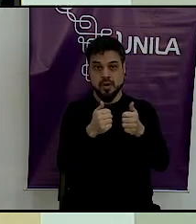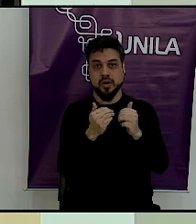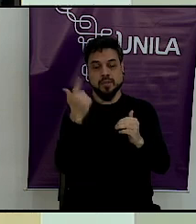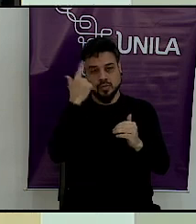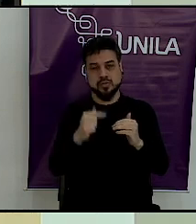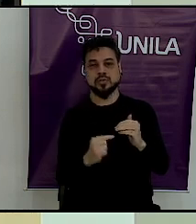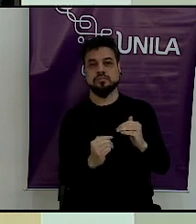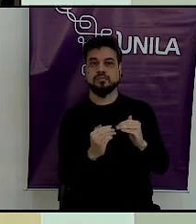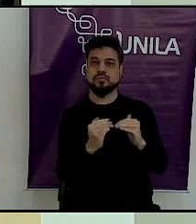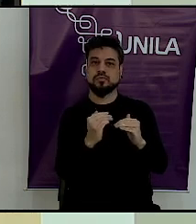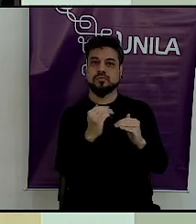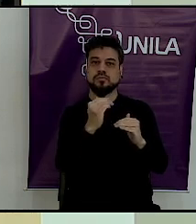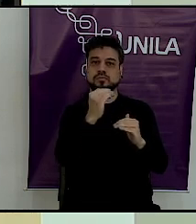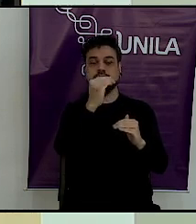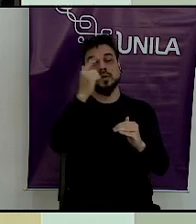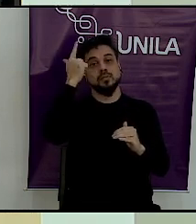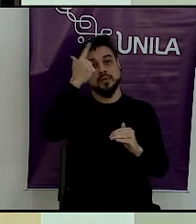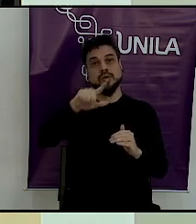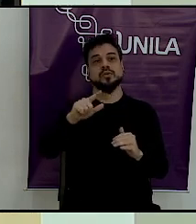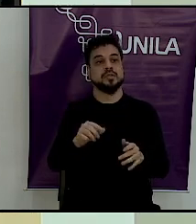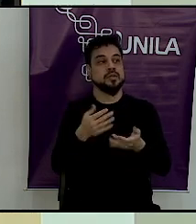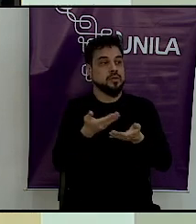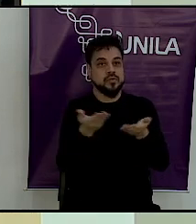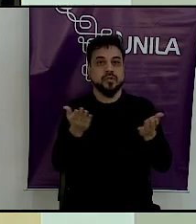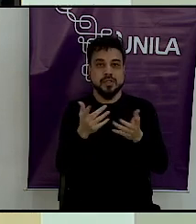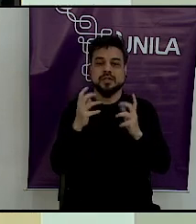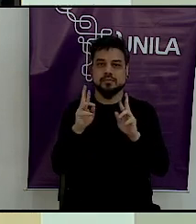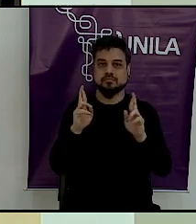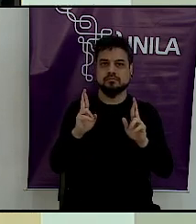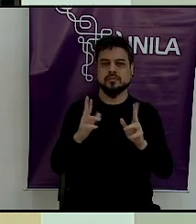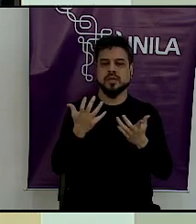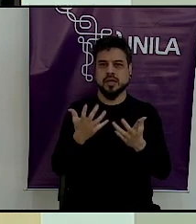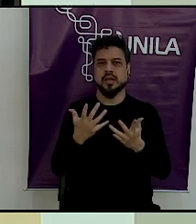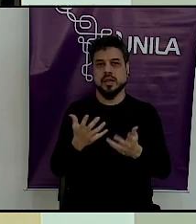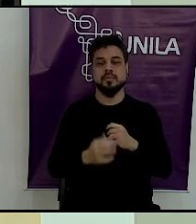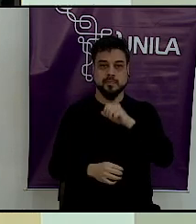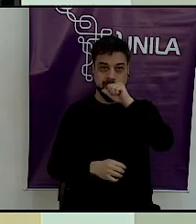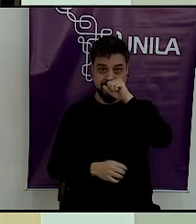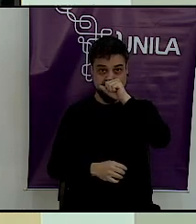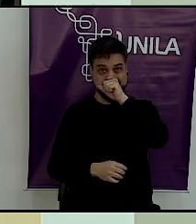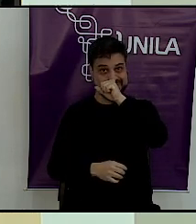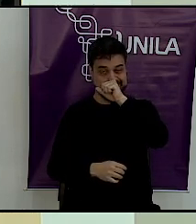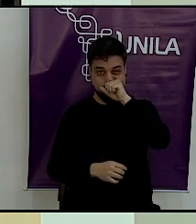esse movimento e começar a crescer, que é o que todo mundo espera e todo mundo quer.